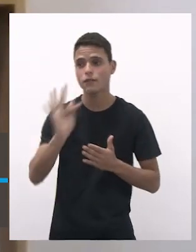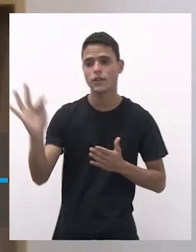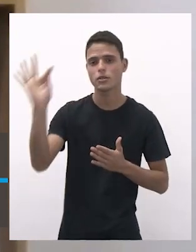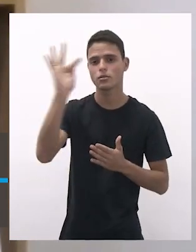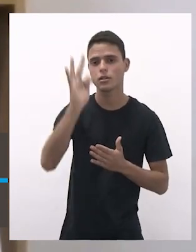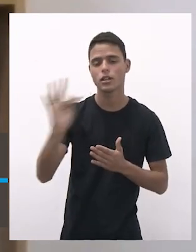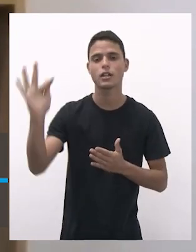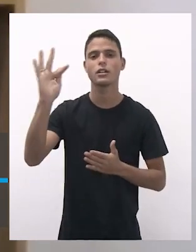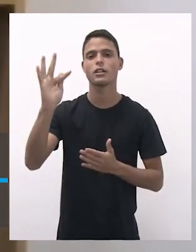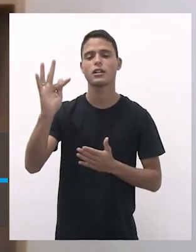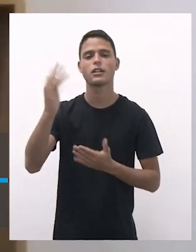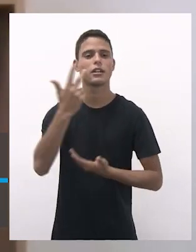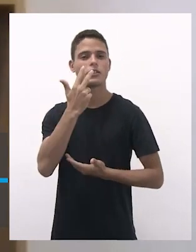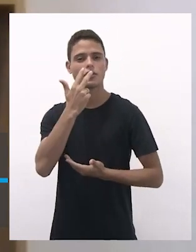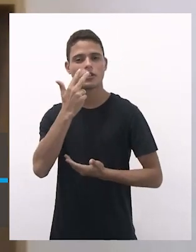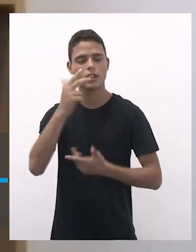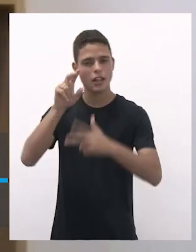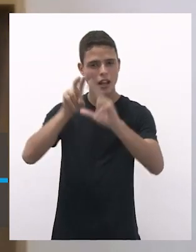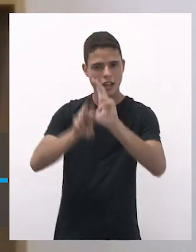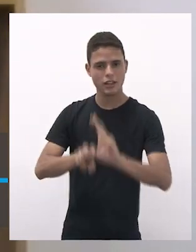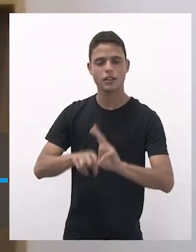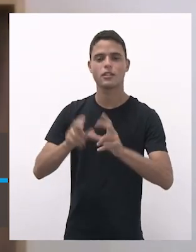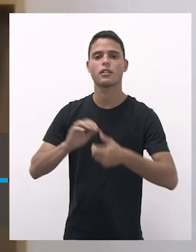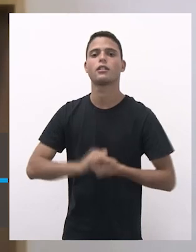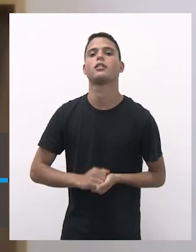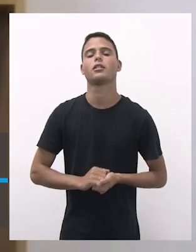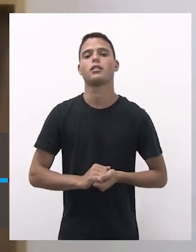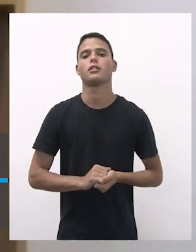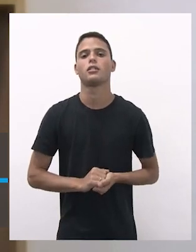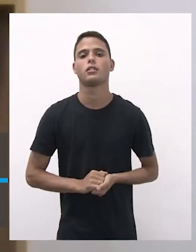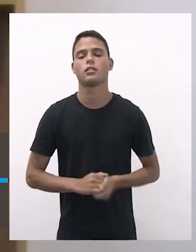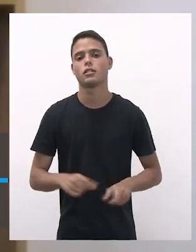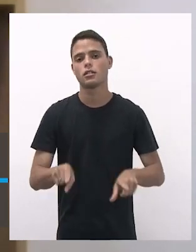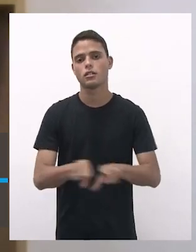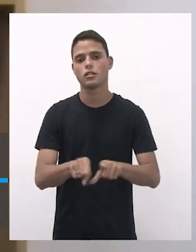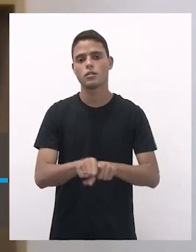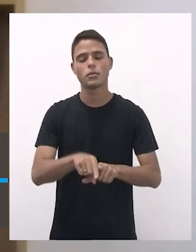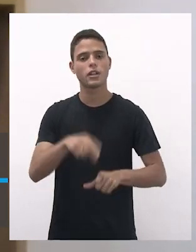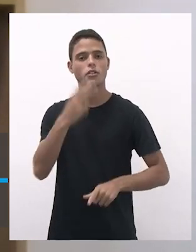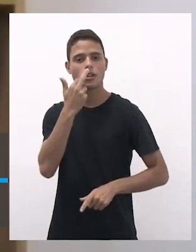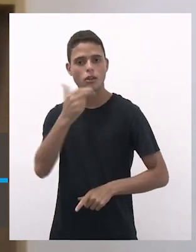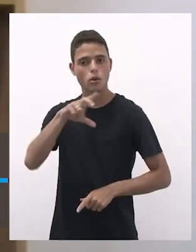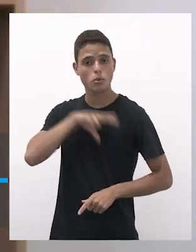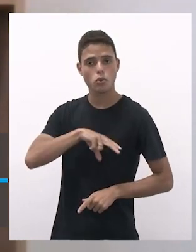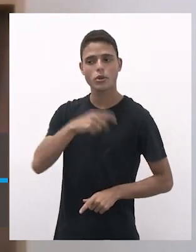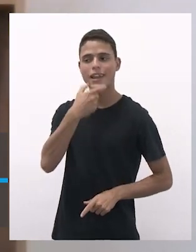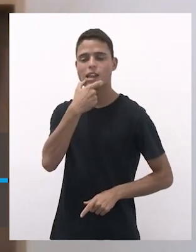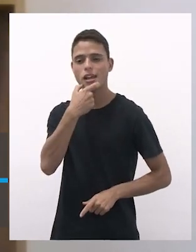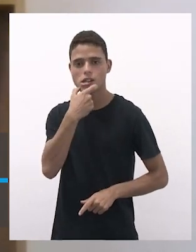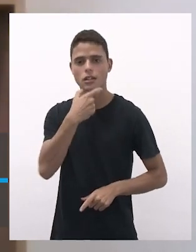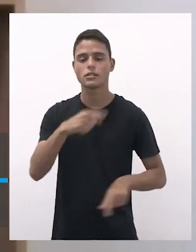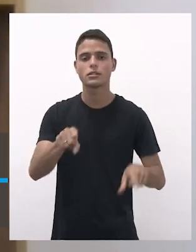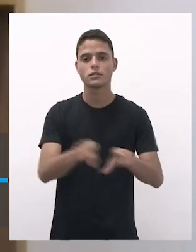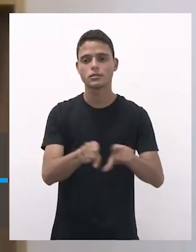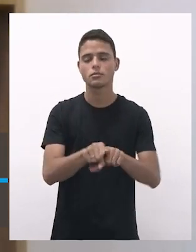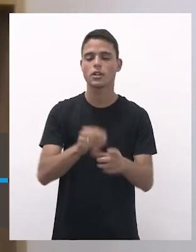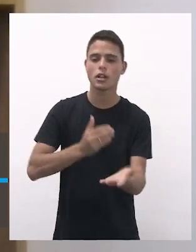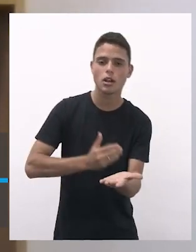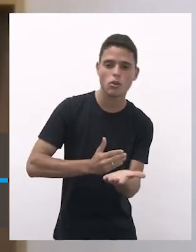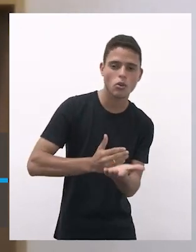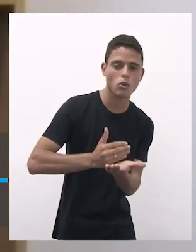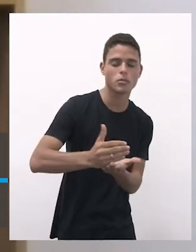letras, licenciatura plena em letras, né? Em língua portuguesa e inglês, e comecei a